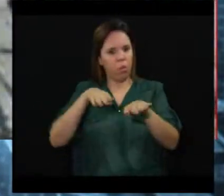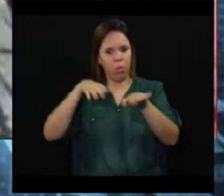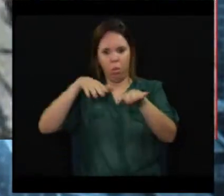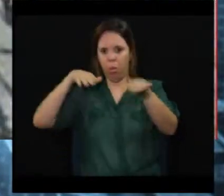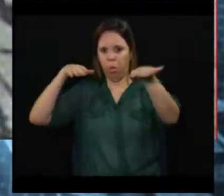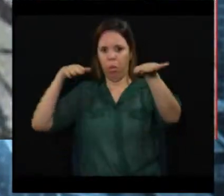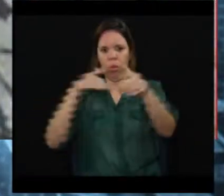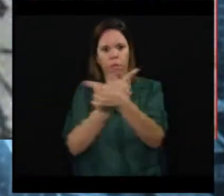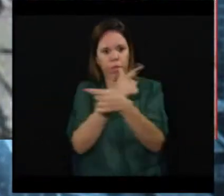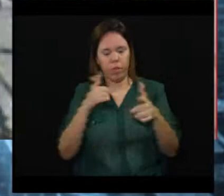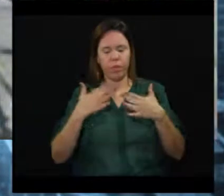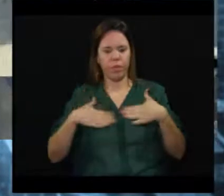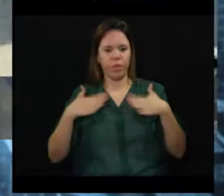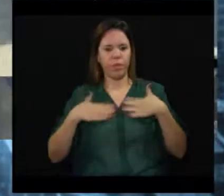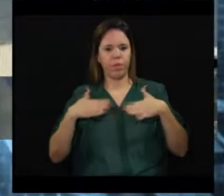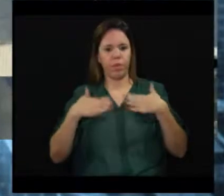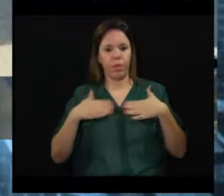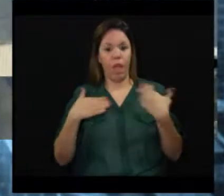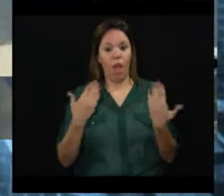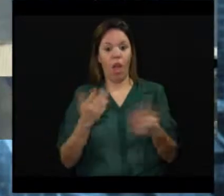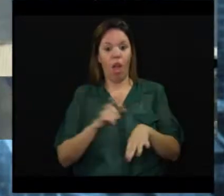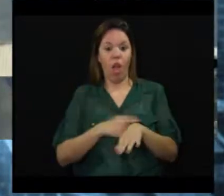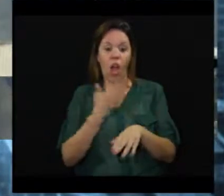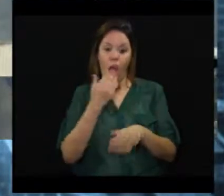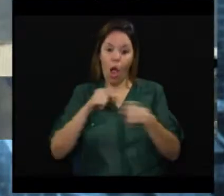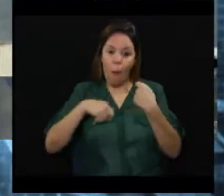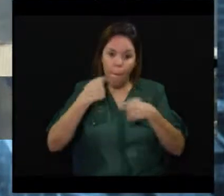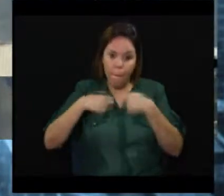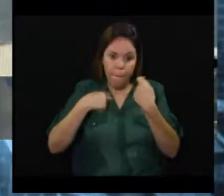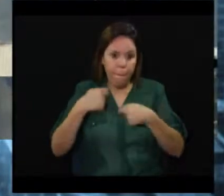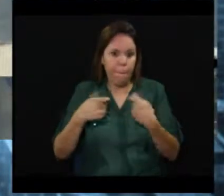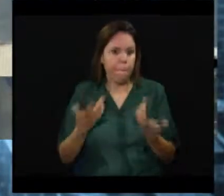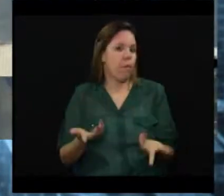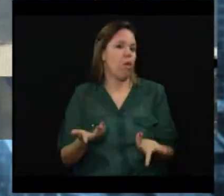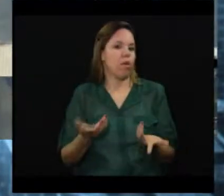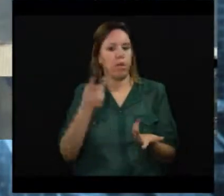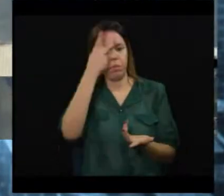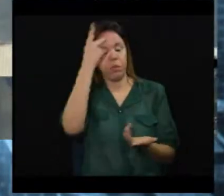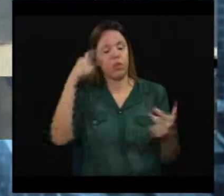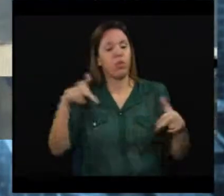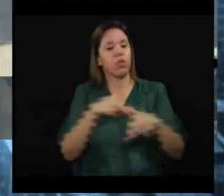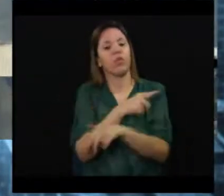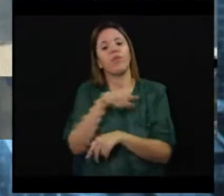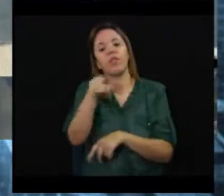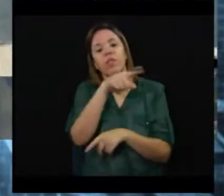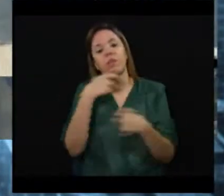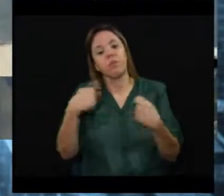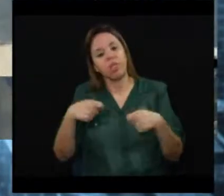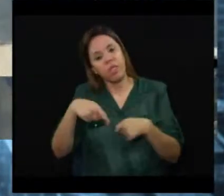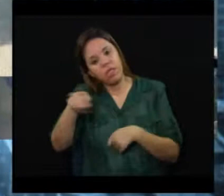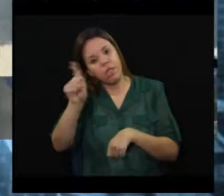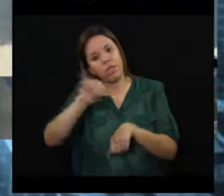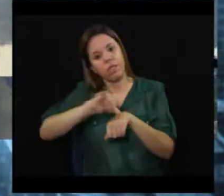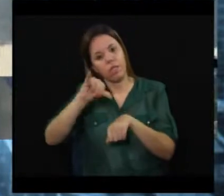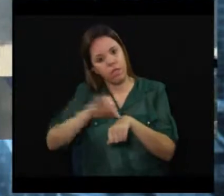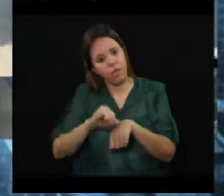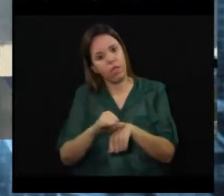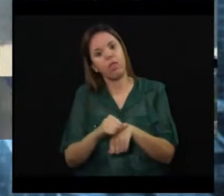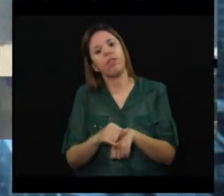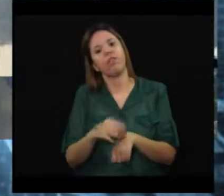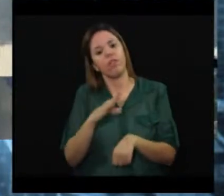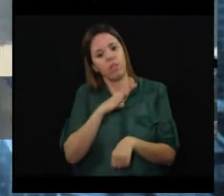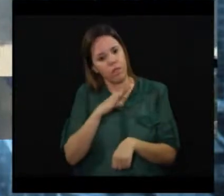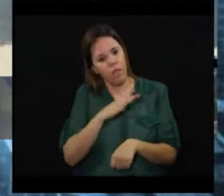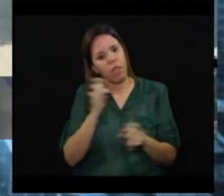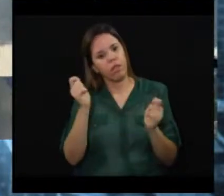então o centro da cidade. Hora do almoço agora também, né? Muitas pessoas circulando. Então você que precisa ir ao centro da cidade sabe que a